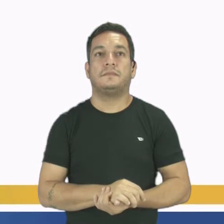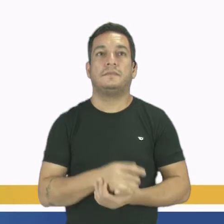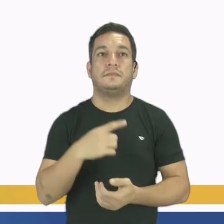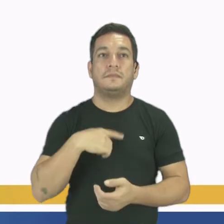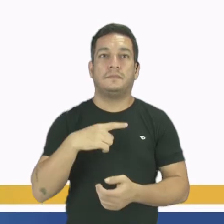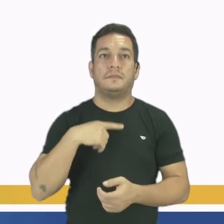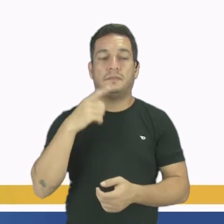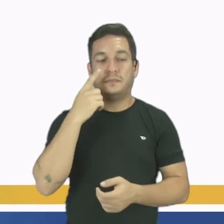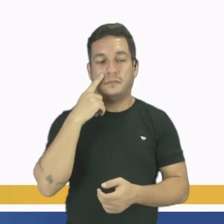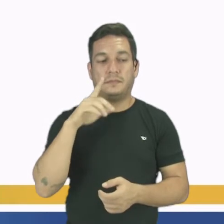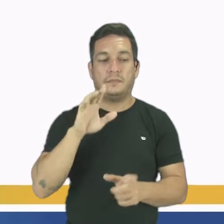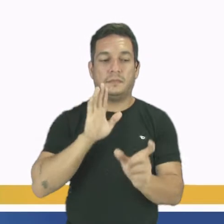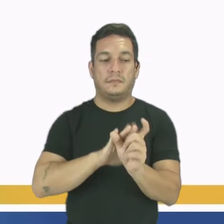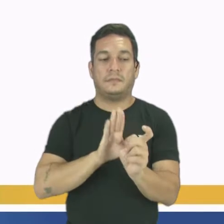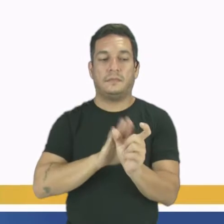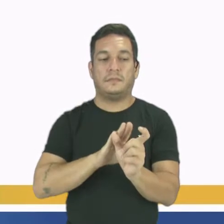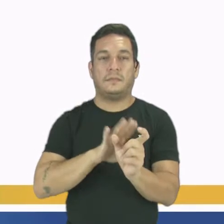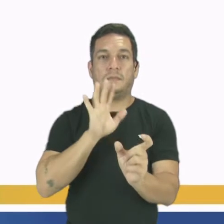Denotação e conotação.